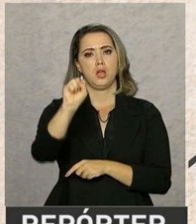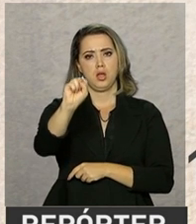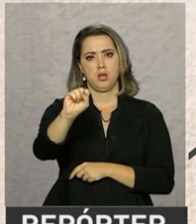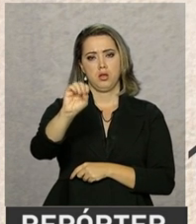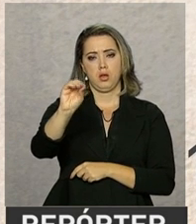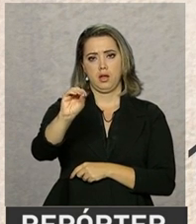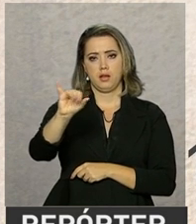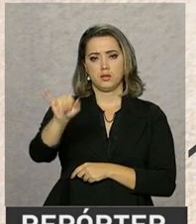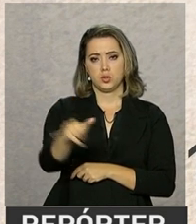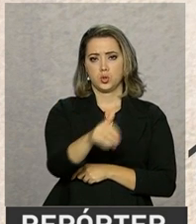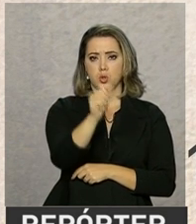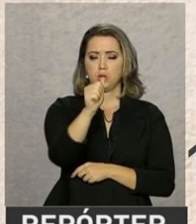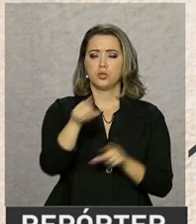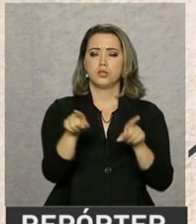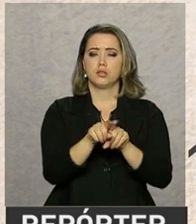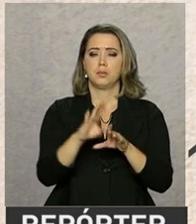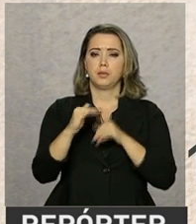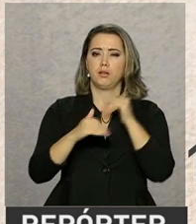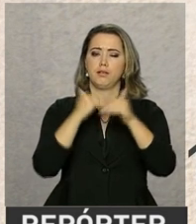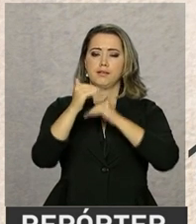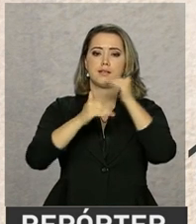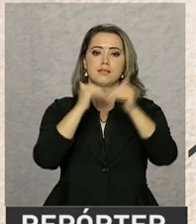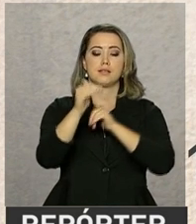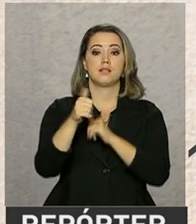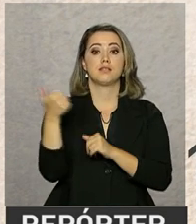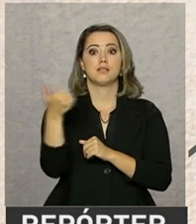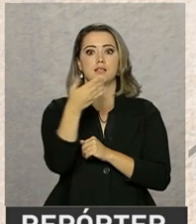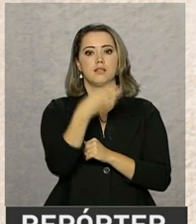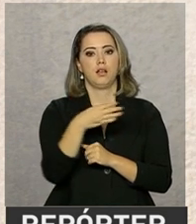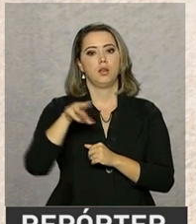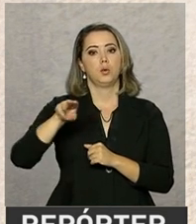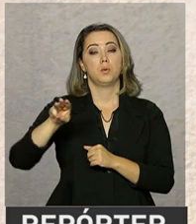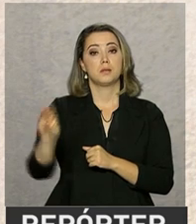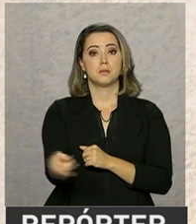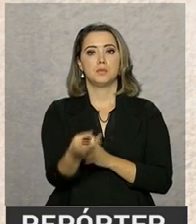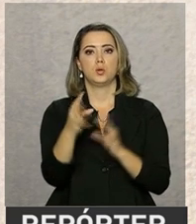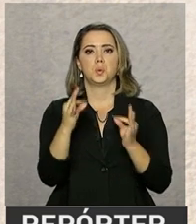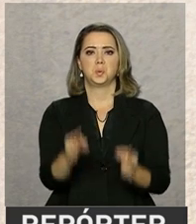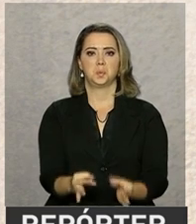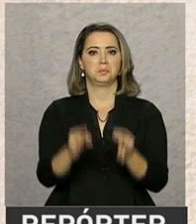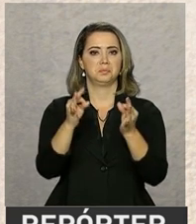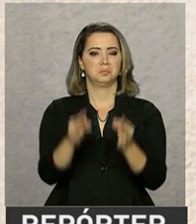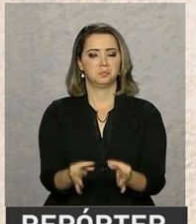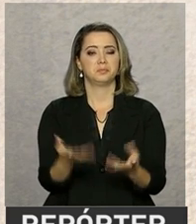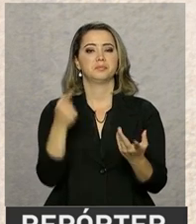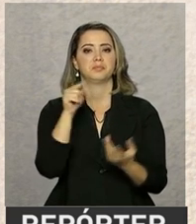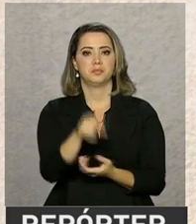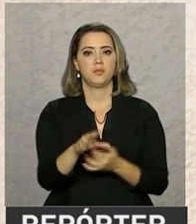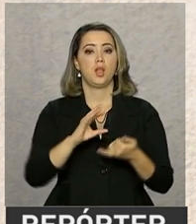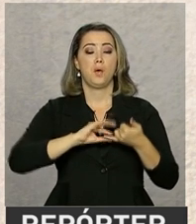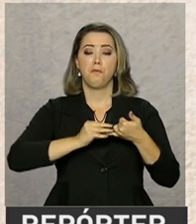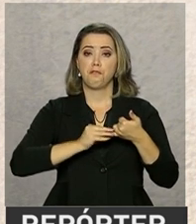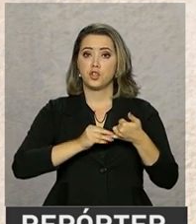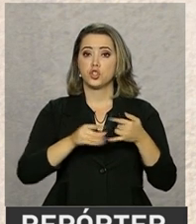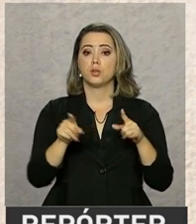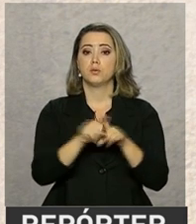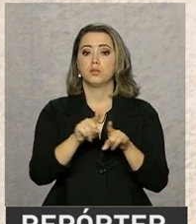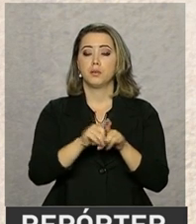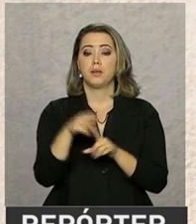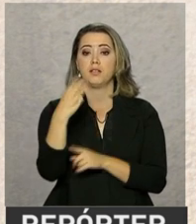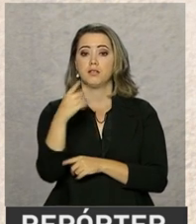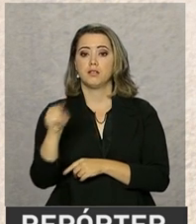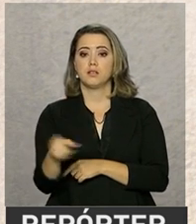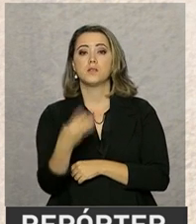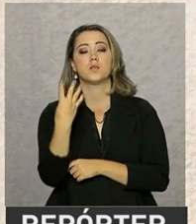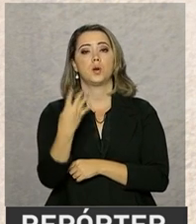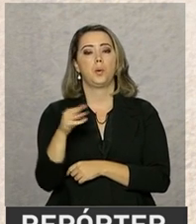19% chegando a quase 114 milhões de toneladas a produção total do feijão deve alcançar 3,4 milhões de